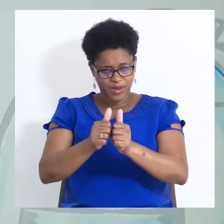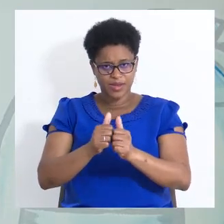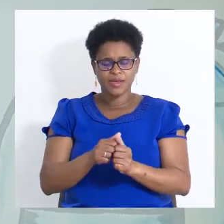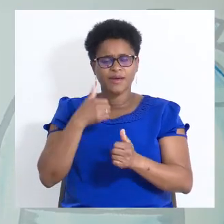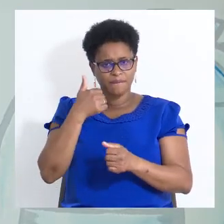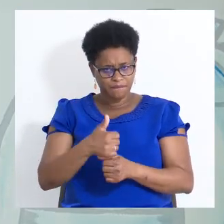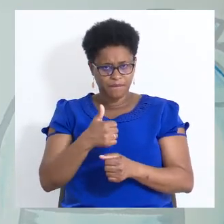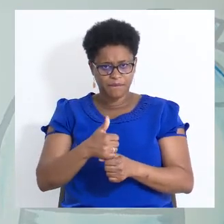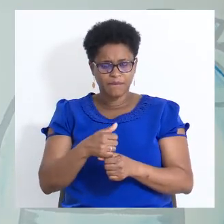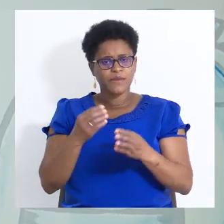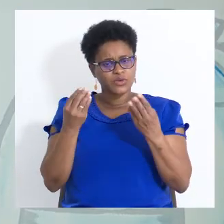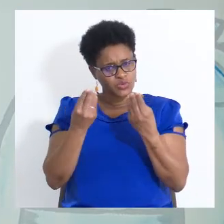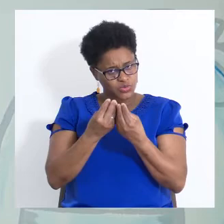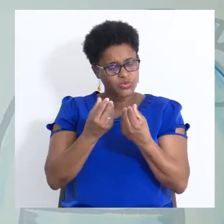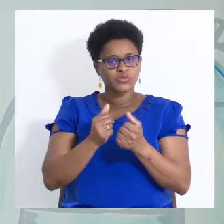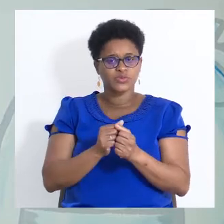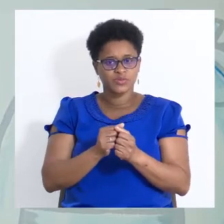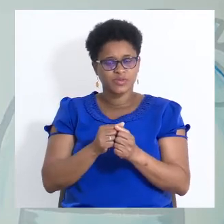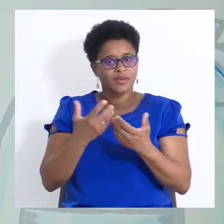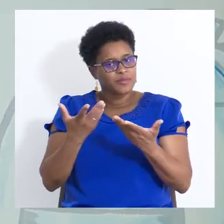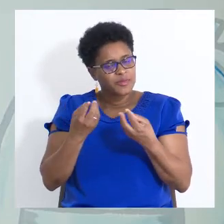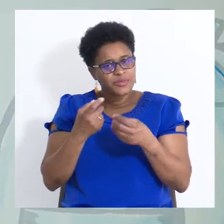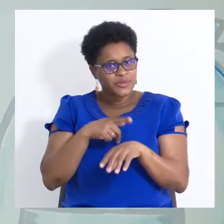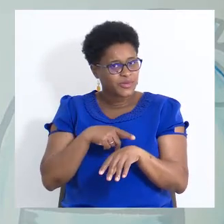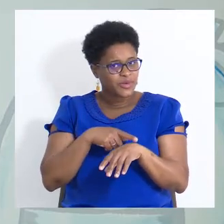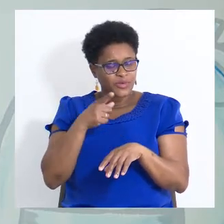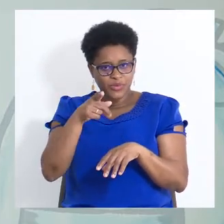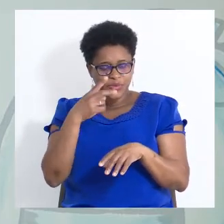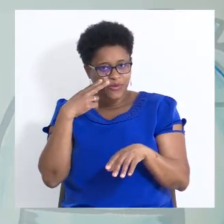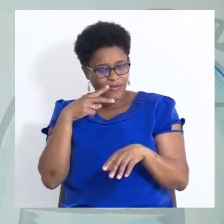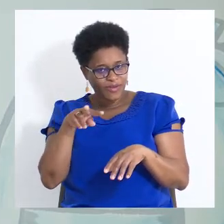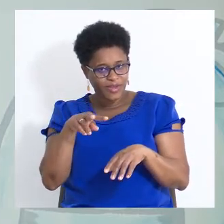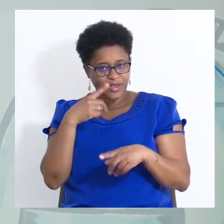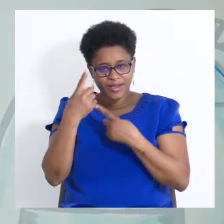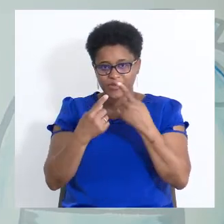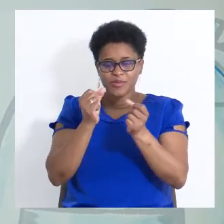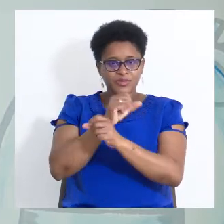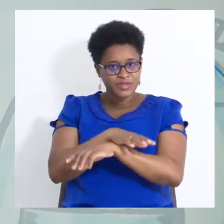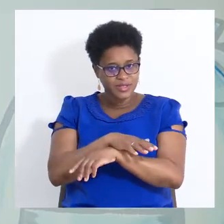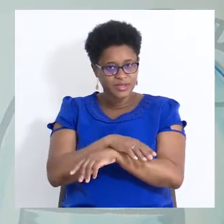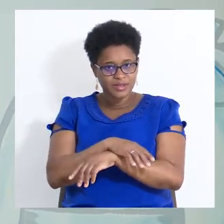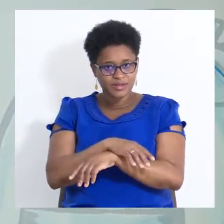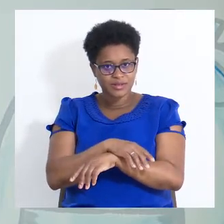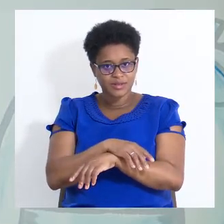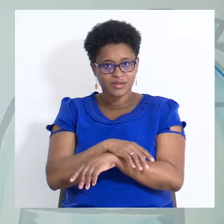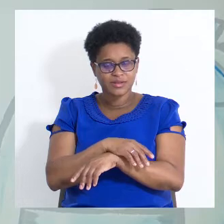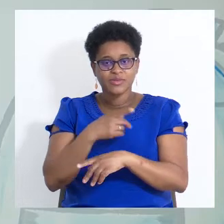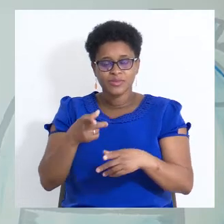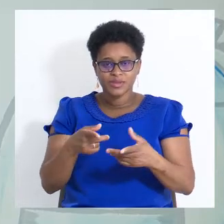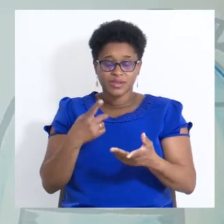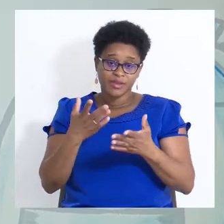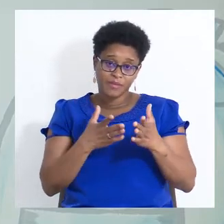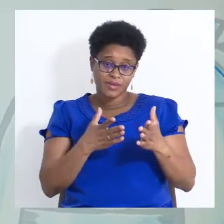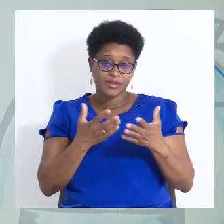bem acompanhados, bem combinados, embora certas horas tu vais encontrar algumas publicidades sem uma